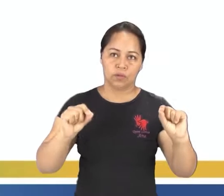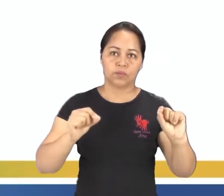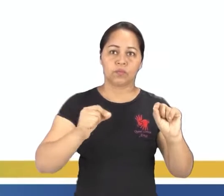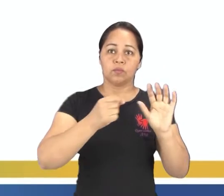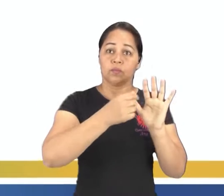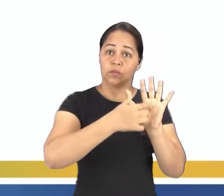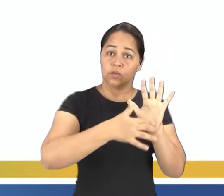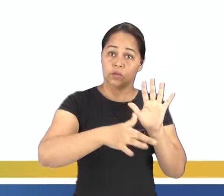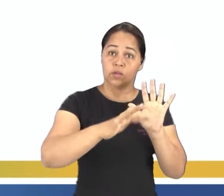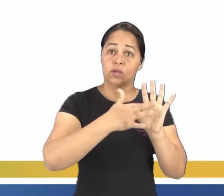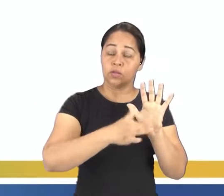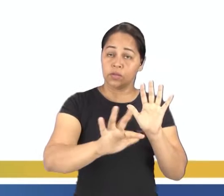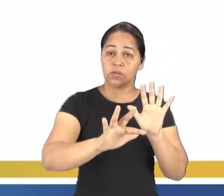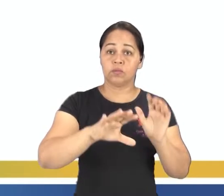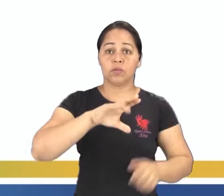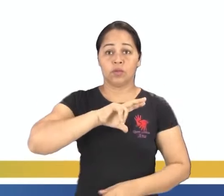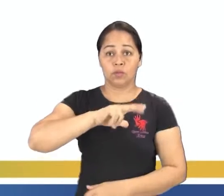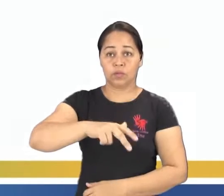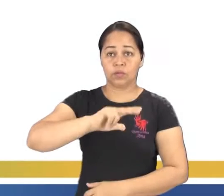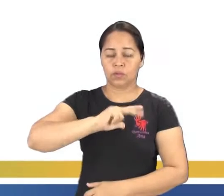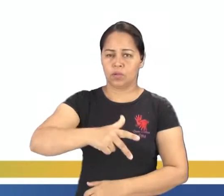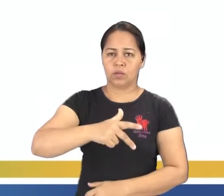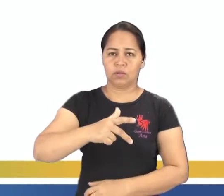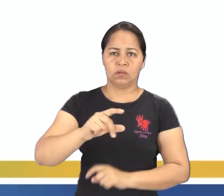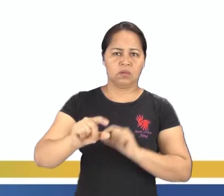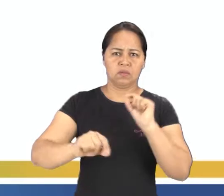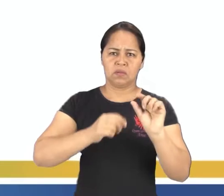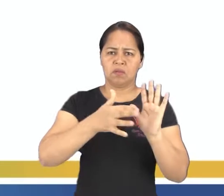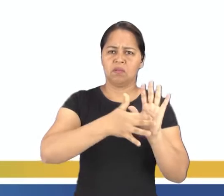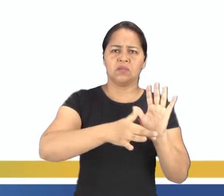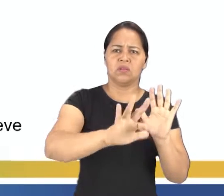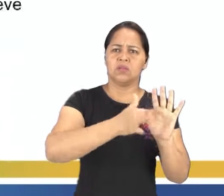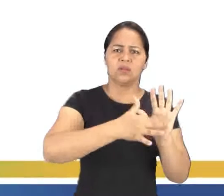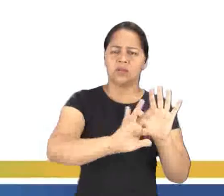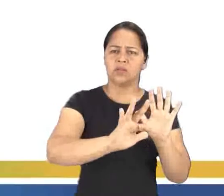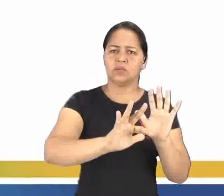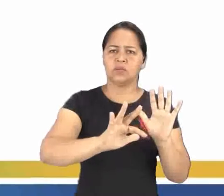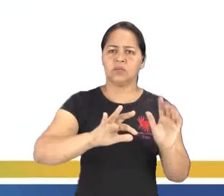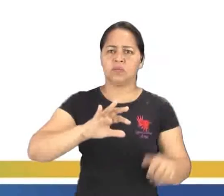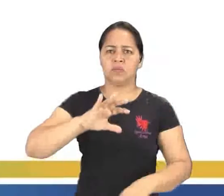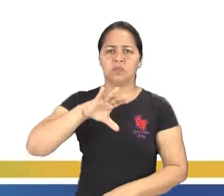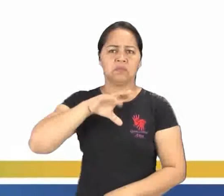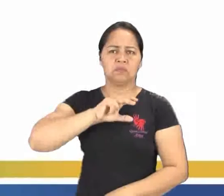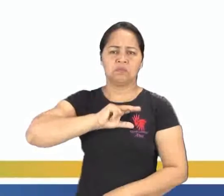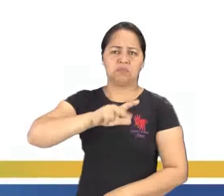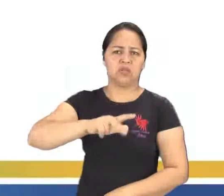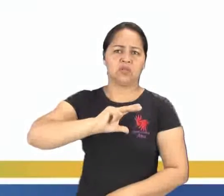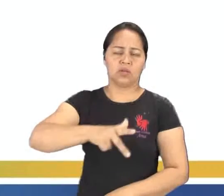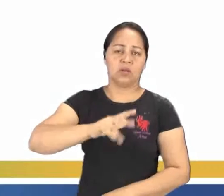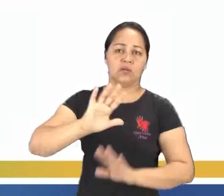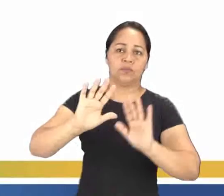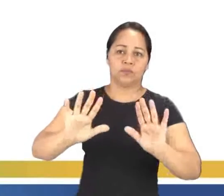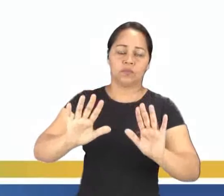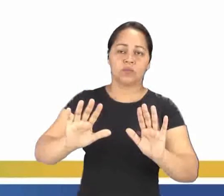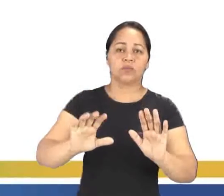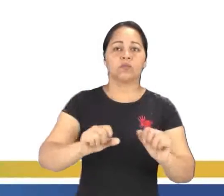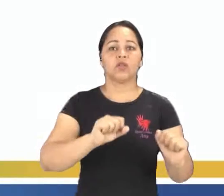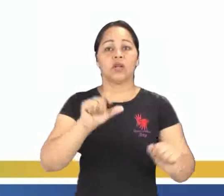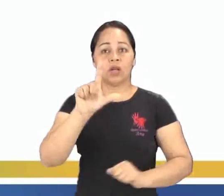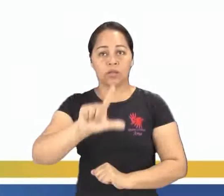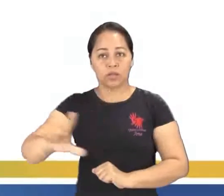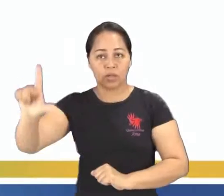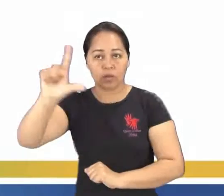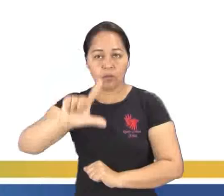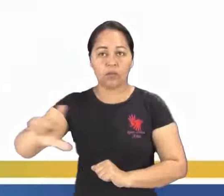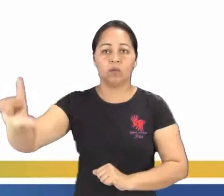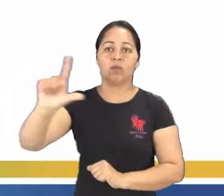em Portugal. E o que é isso, naturalismo? O naturalismo, ele foi um movimento literário, como